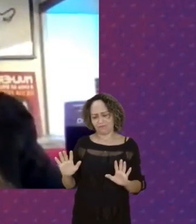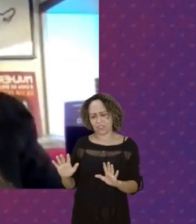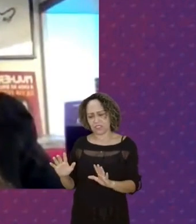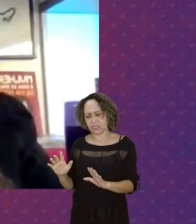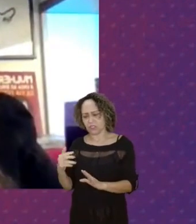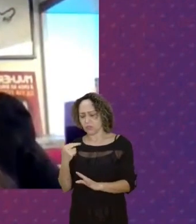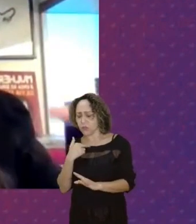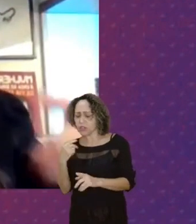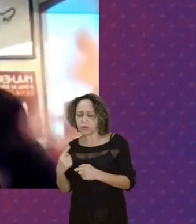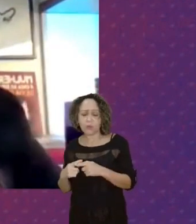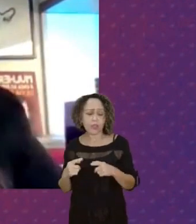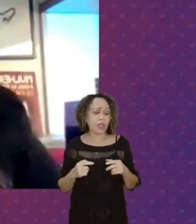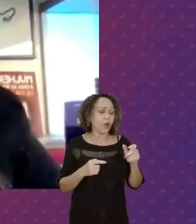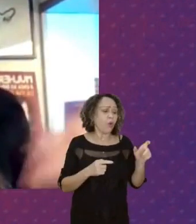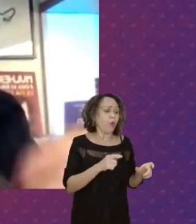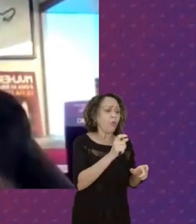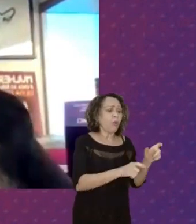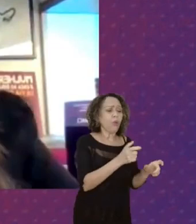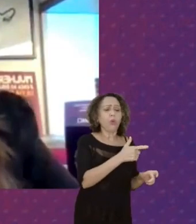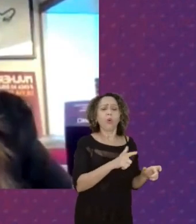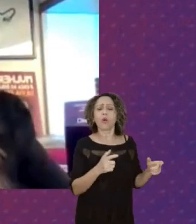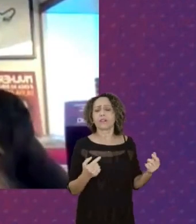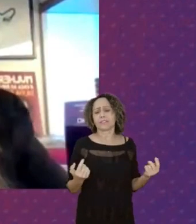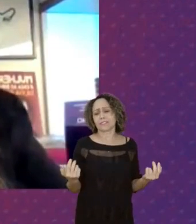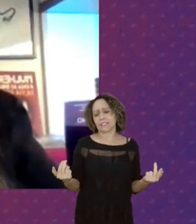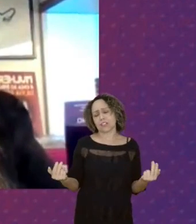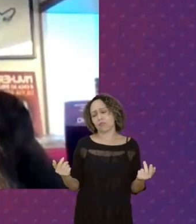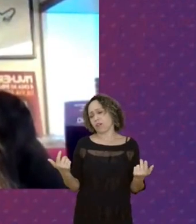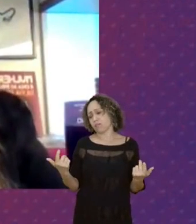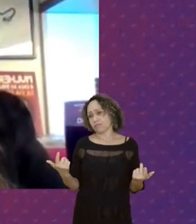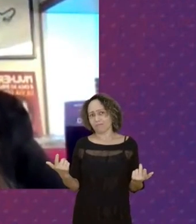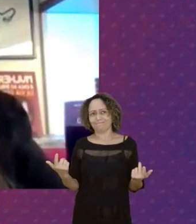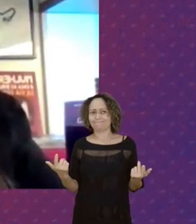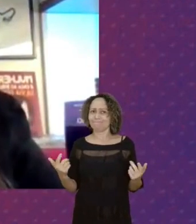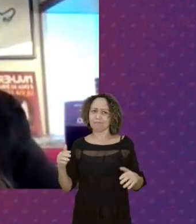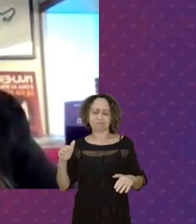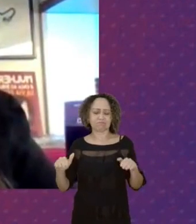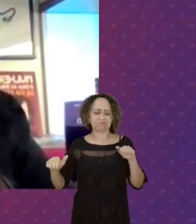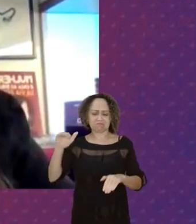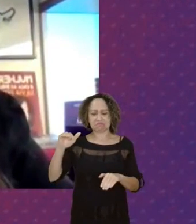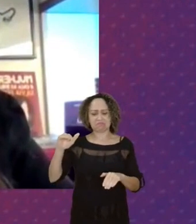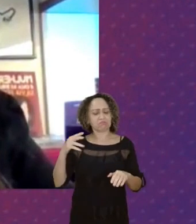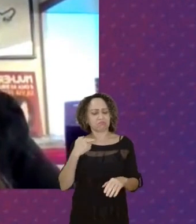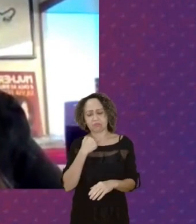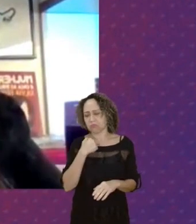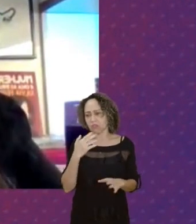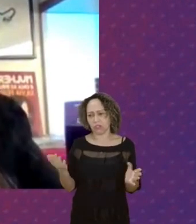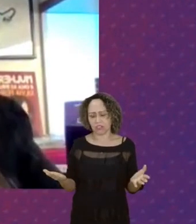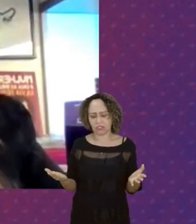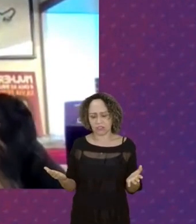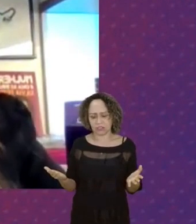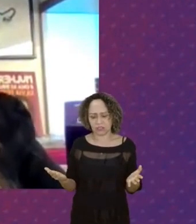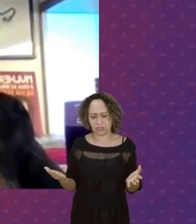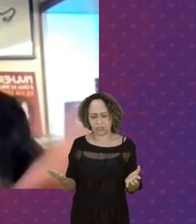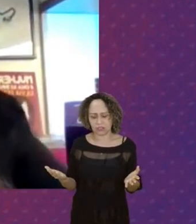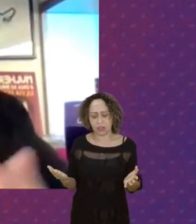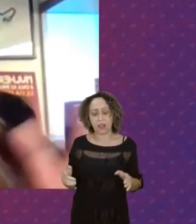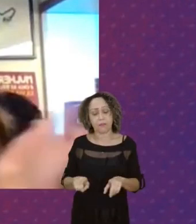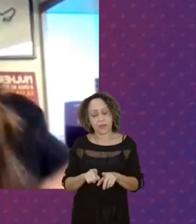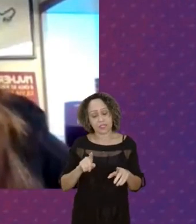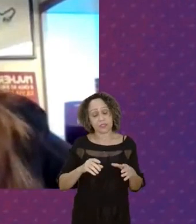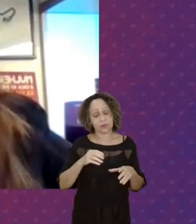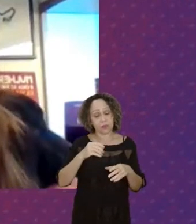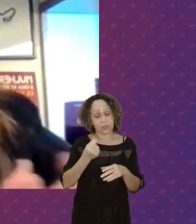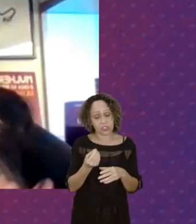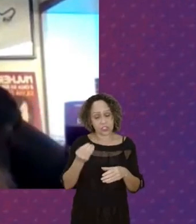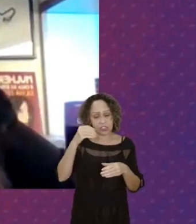estrutura de som. Agora, lógico que os partidos podem fazer eventos de lançamento de pré-candidatura, porque aí é com o dinheiro dos partidos políticos, aí é